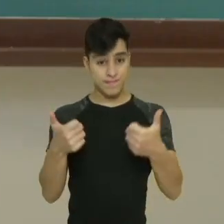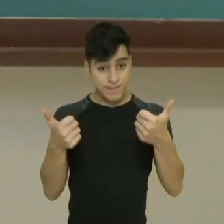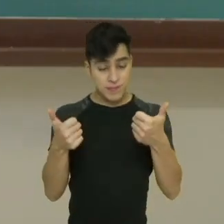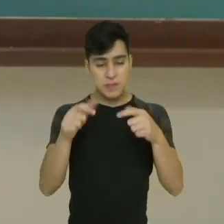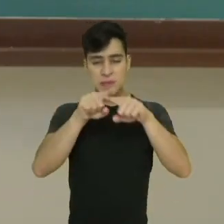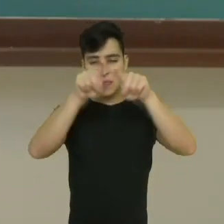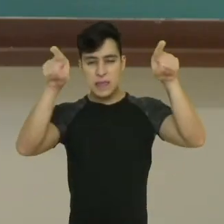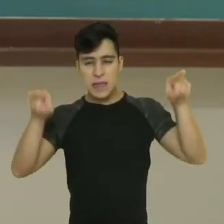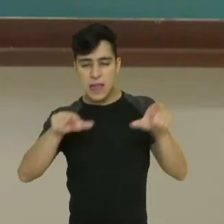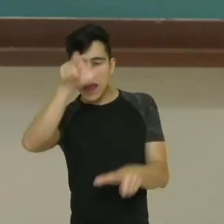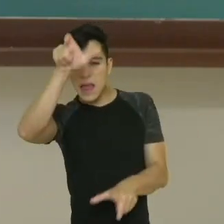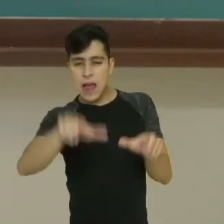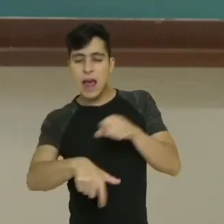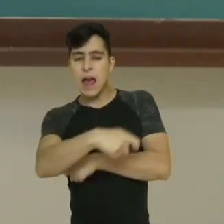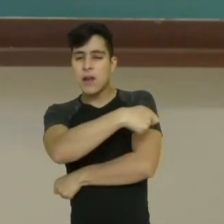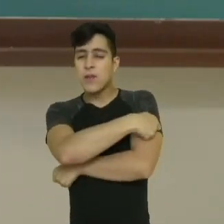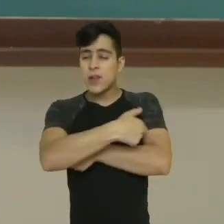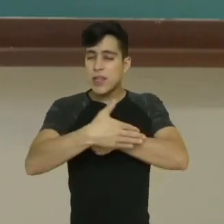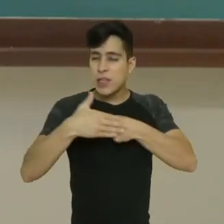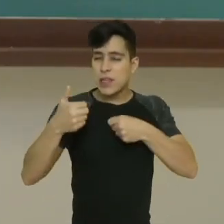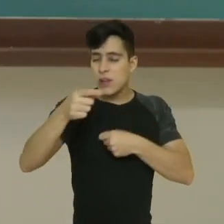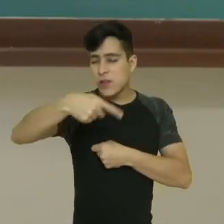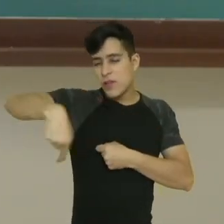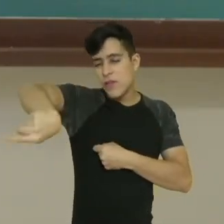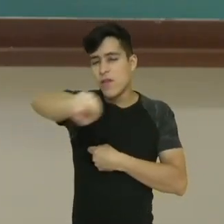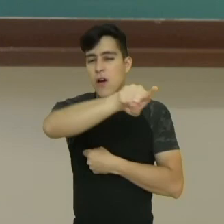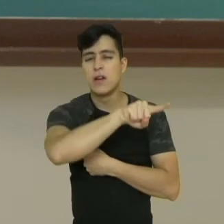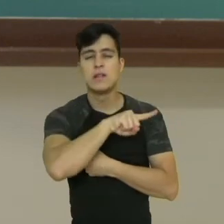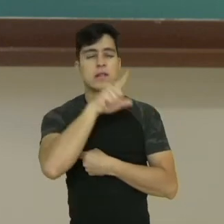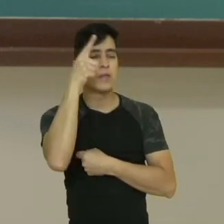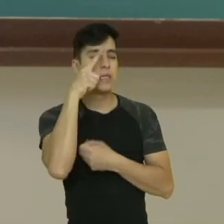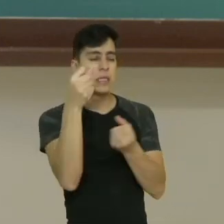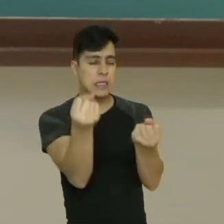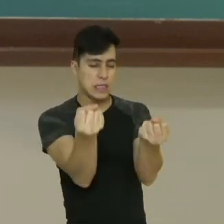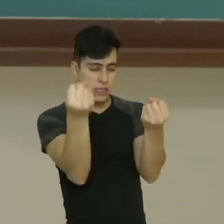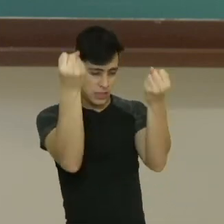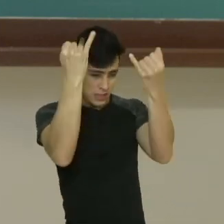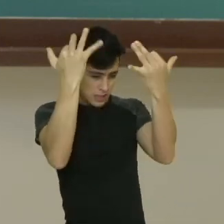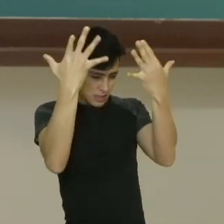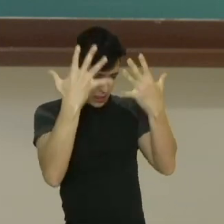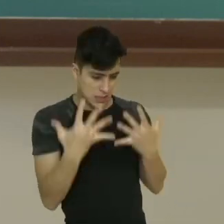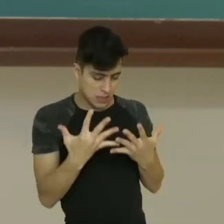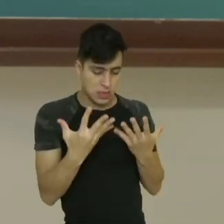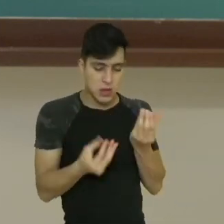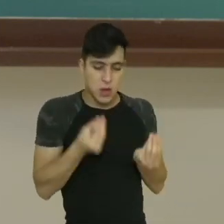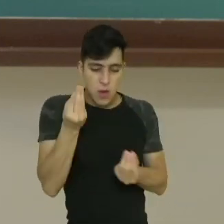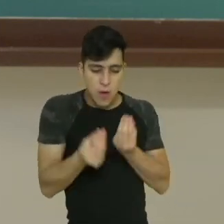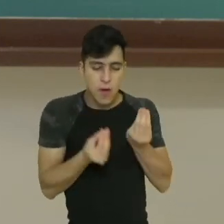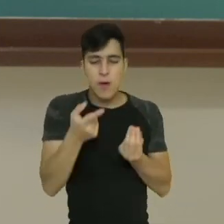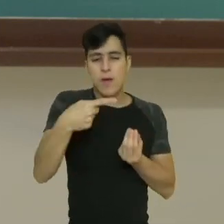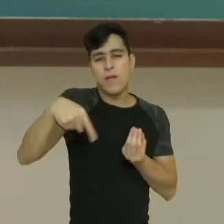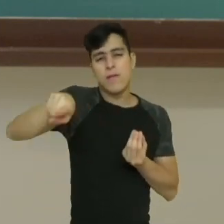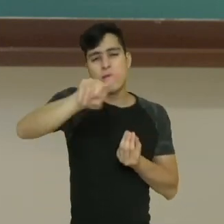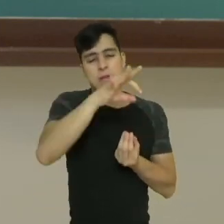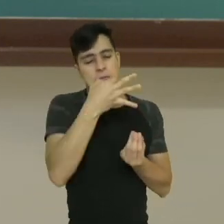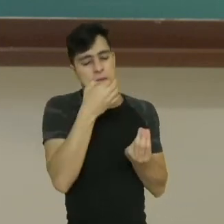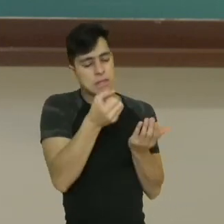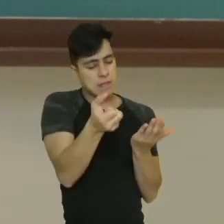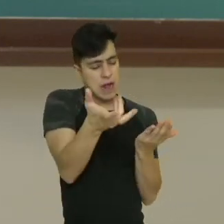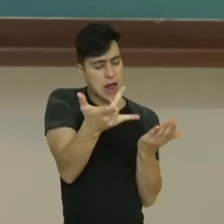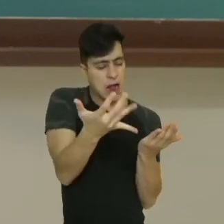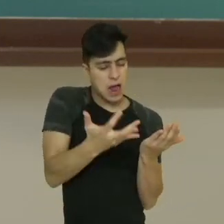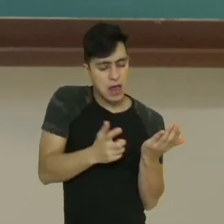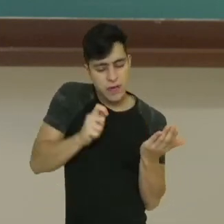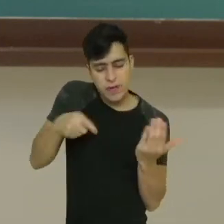E aí, meus queridos alunos, conseguiram aí explicar aí, dar também a sua opinião, né, sobre como que foi esse conflito nas Ilhas Malvinas?